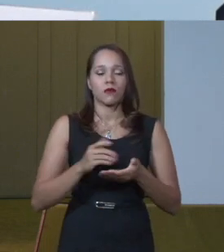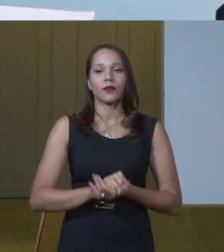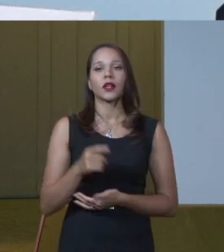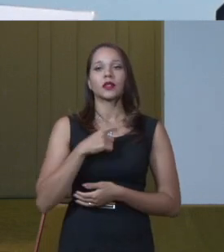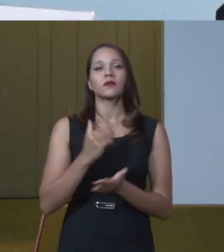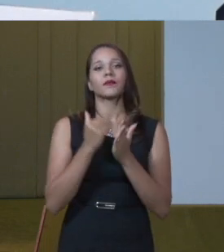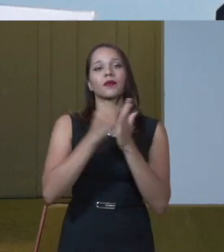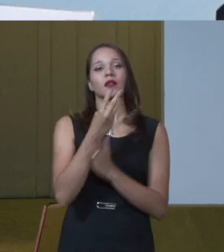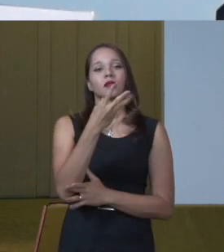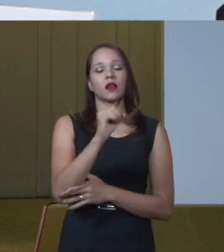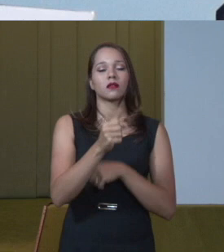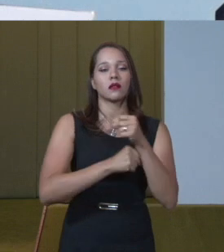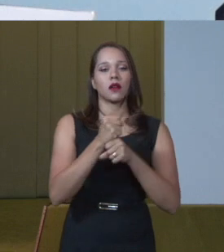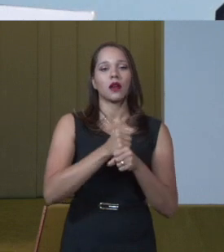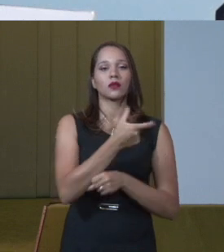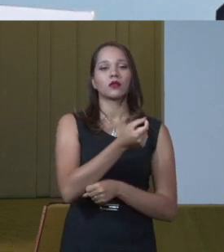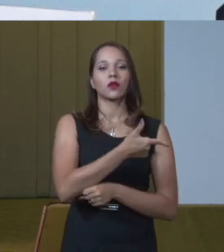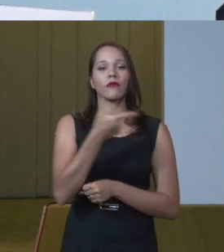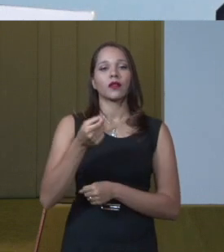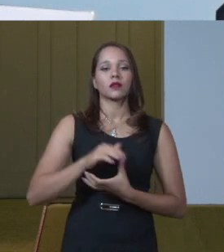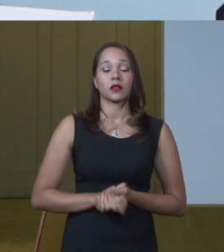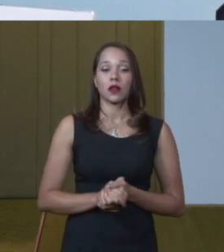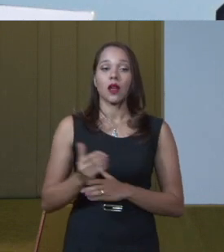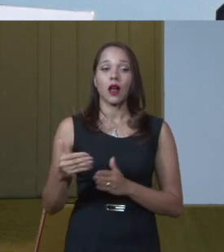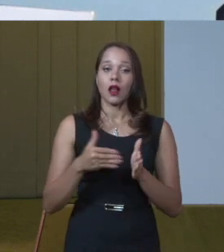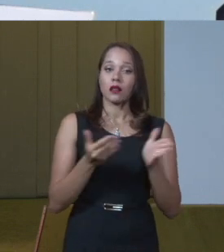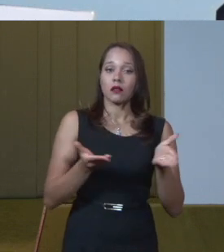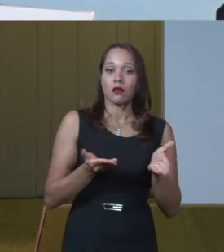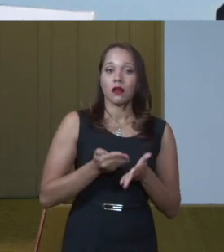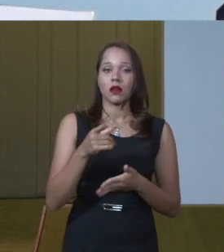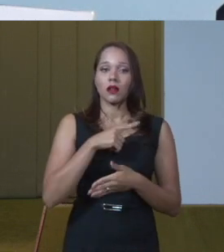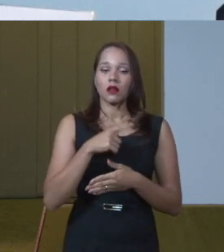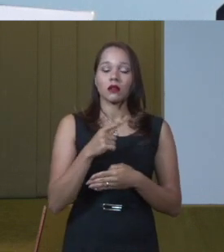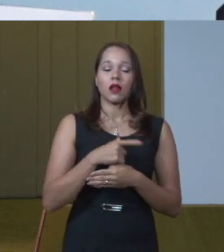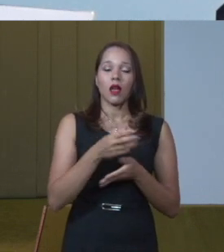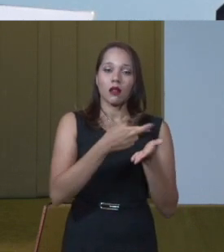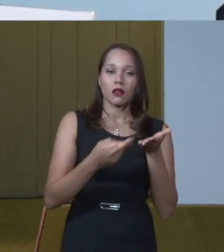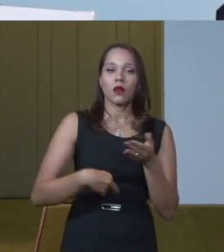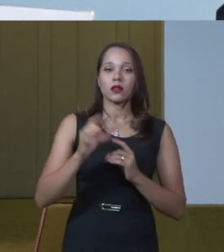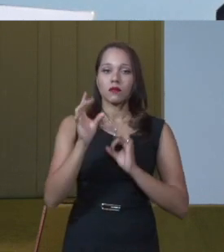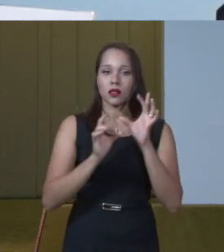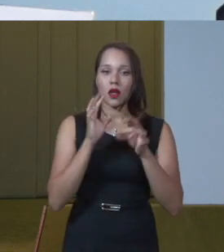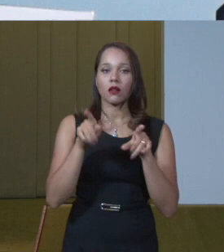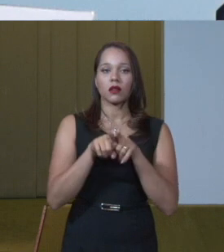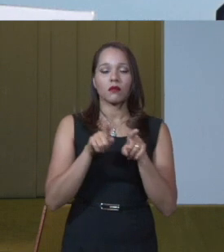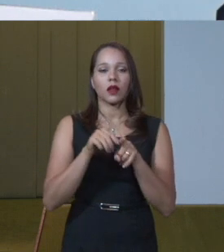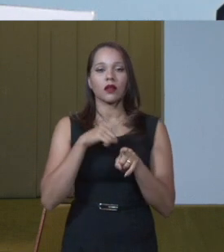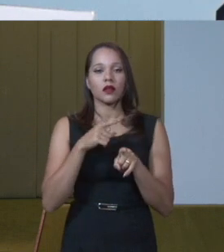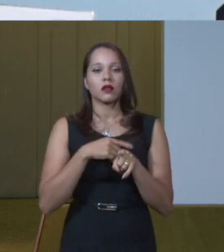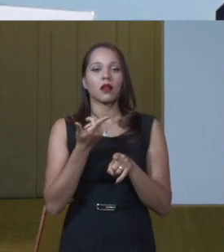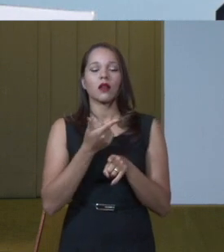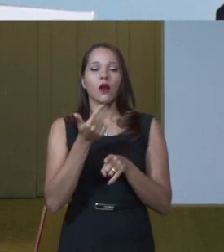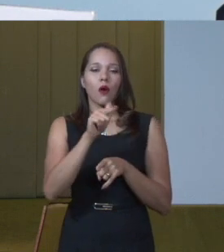3 mais em 2020. Até o momento, recebemos a relatora especial sobre Ancenise, e recepcionaremos os relatores sobre albinismo